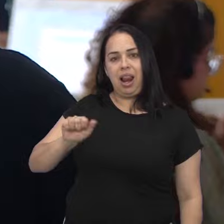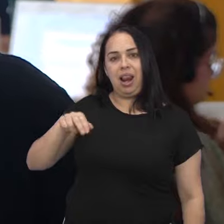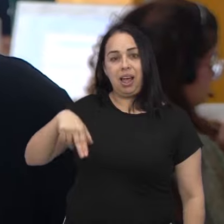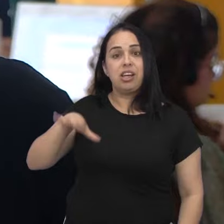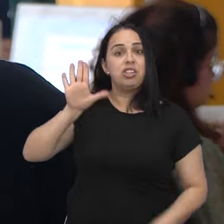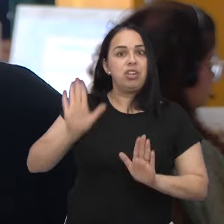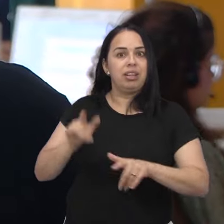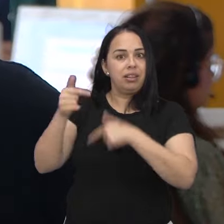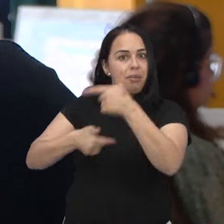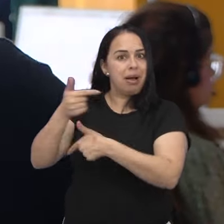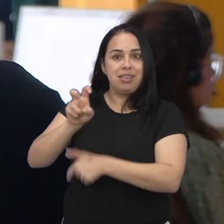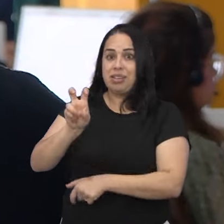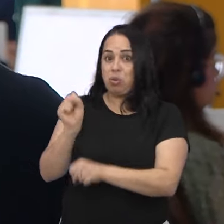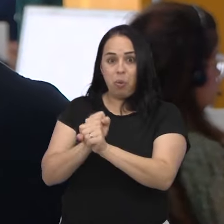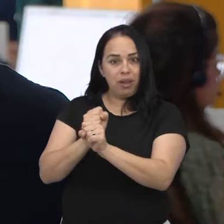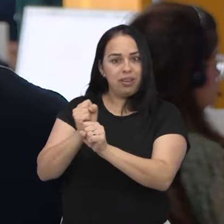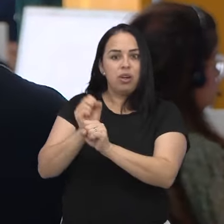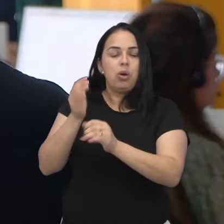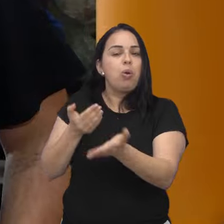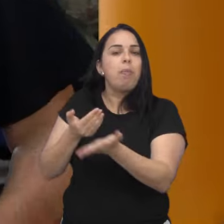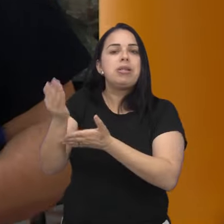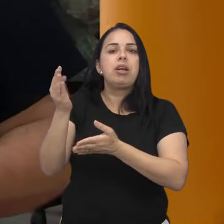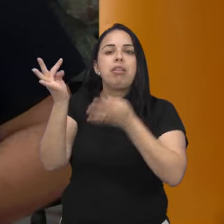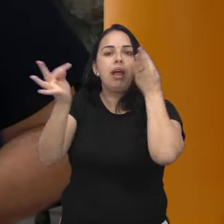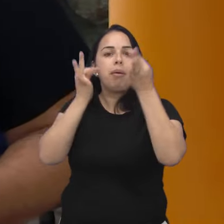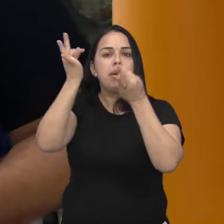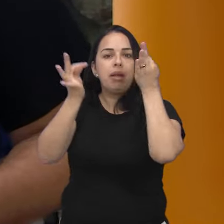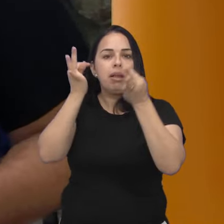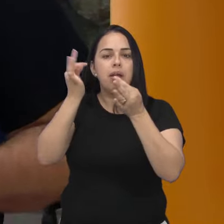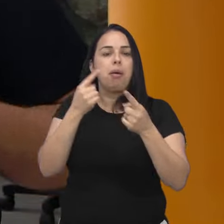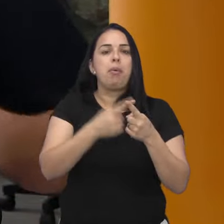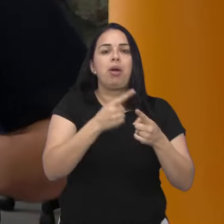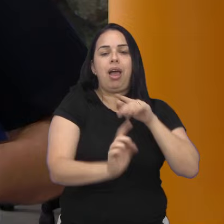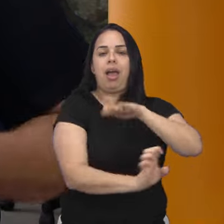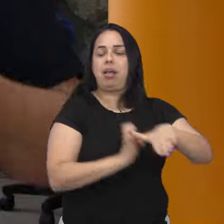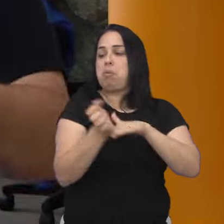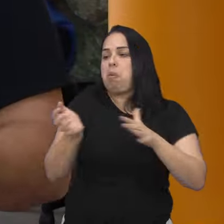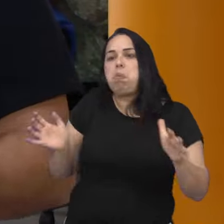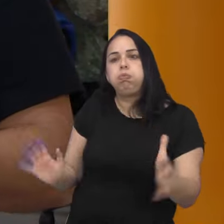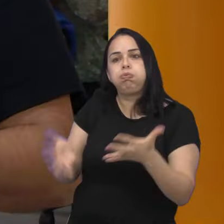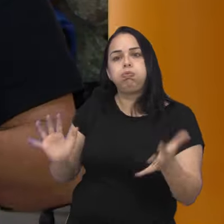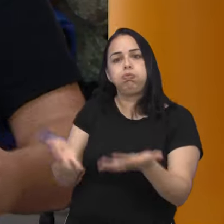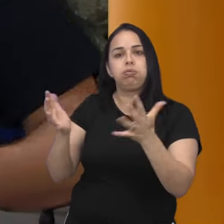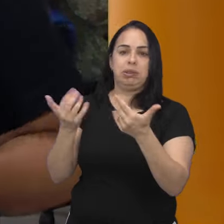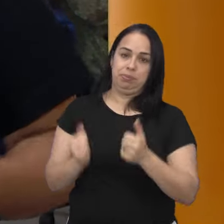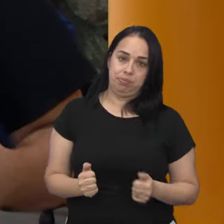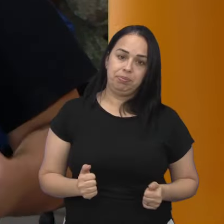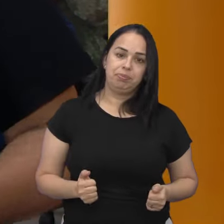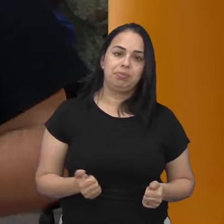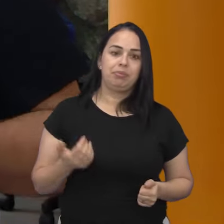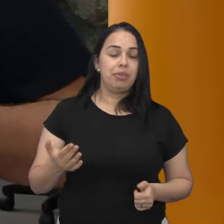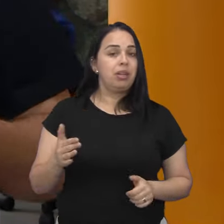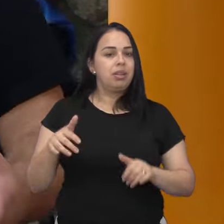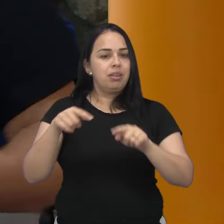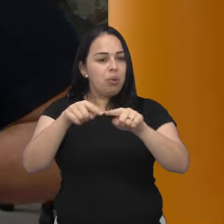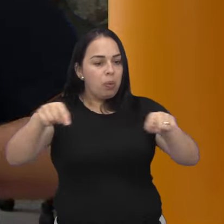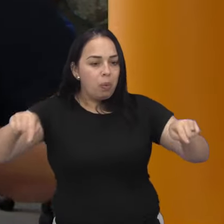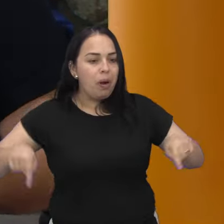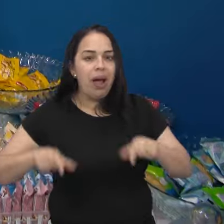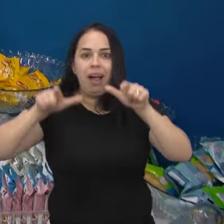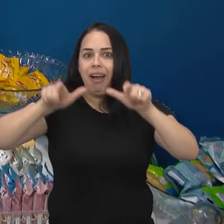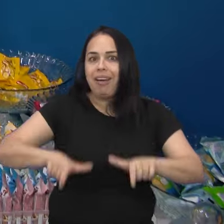o Alan funcionário há 5 anos começou a fazer terapia justamente pelo incentivo dado pelos